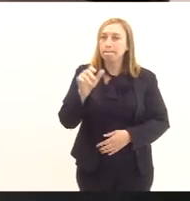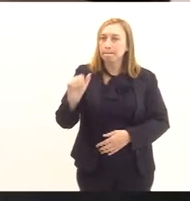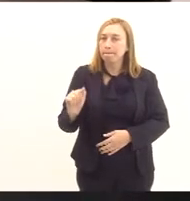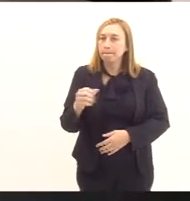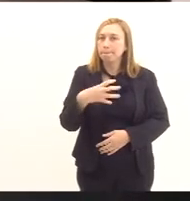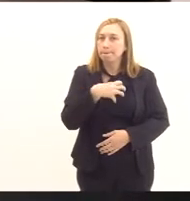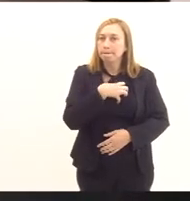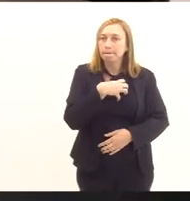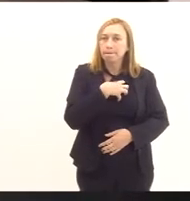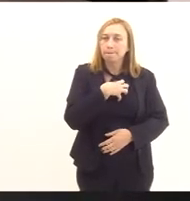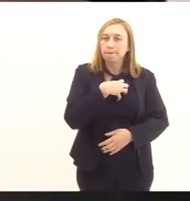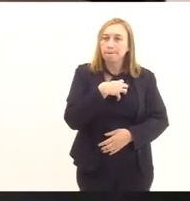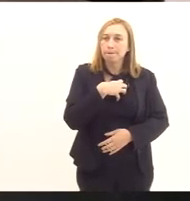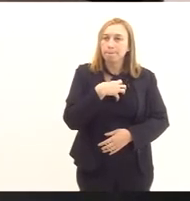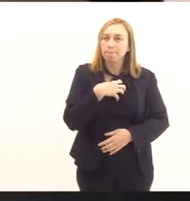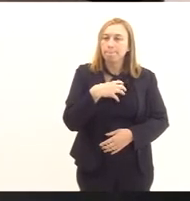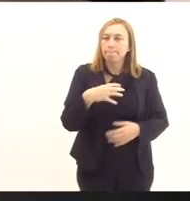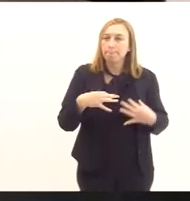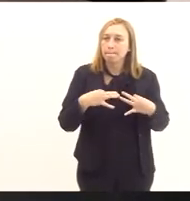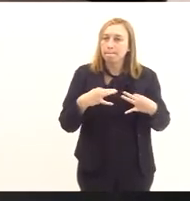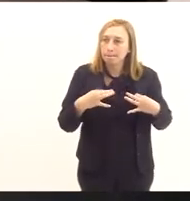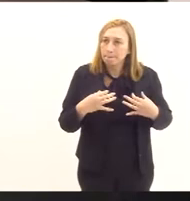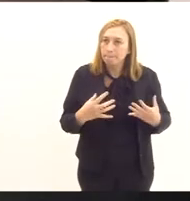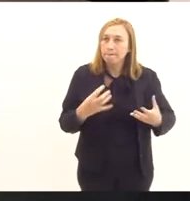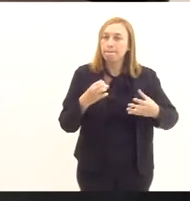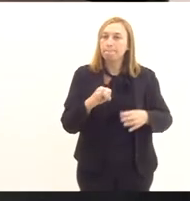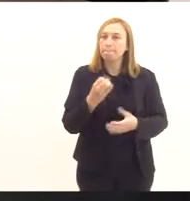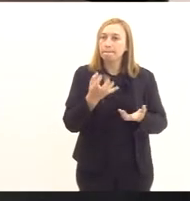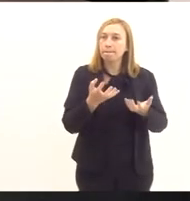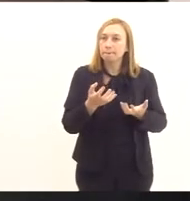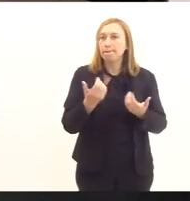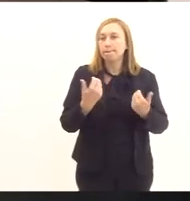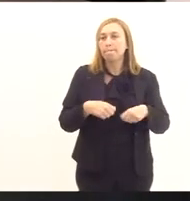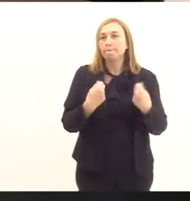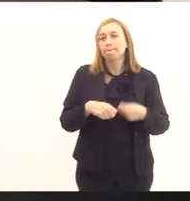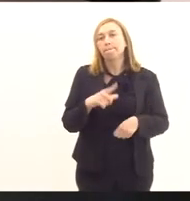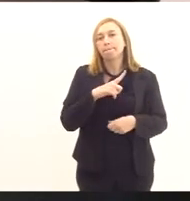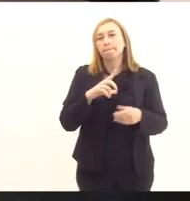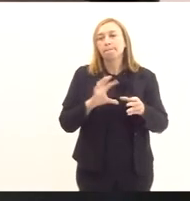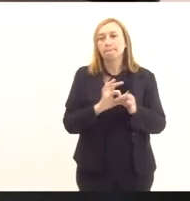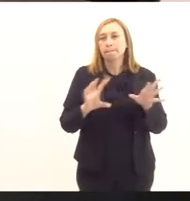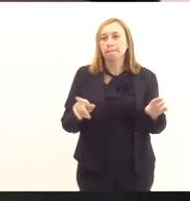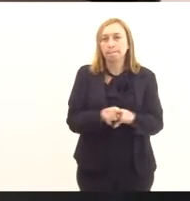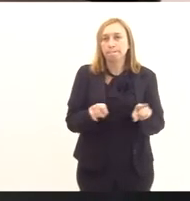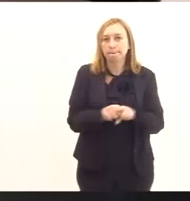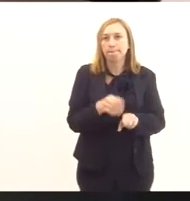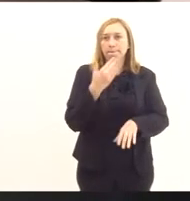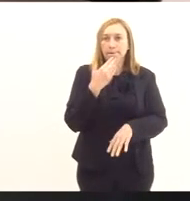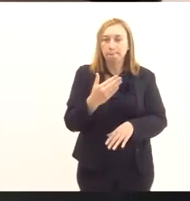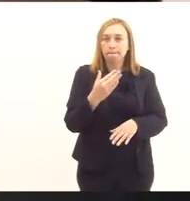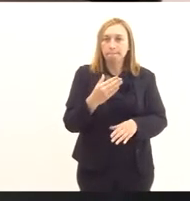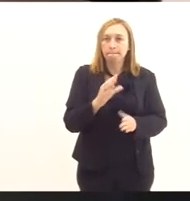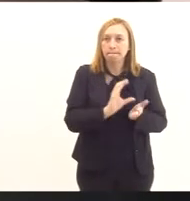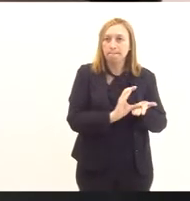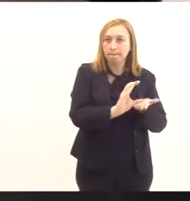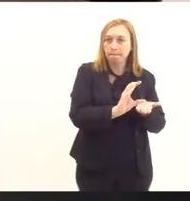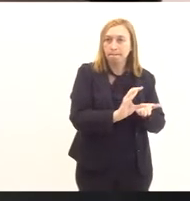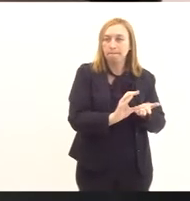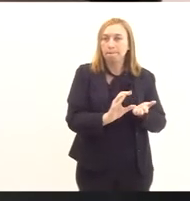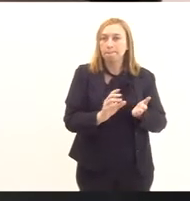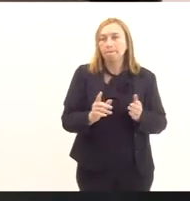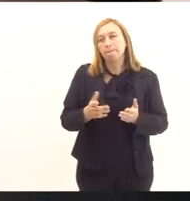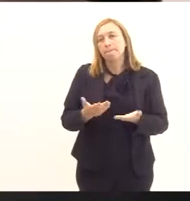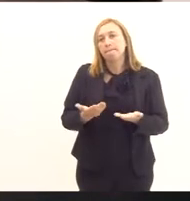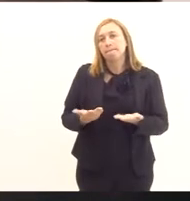sentido de vamos deixar depois é só para caso eles que eles queiram fazer necessidade já tá liberado também que pode pedir auxílio e fica a critério dos